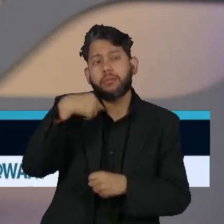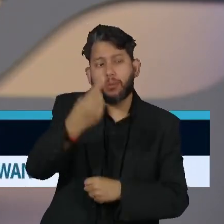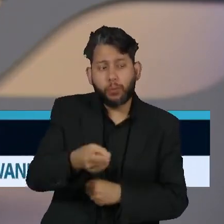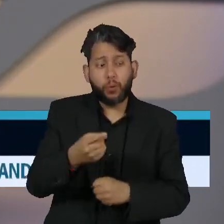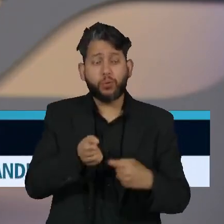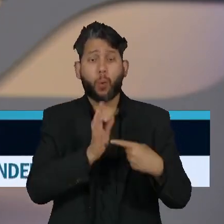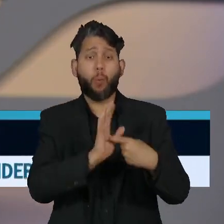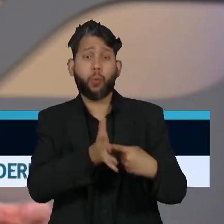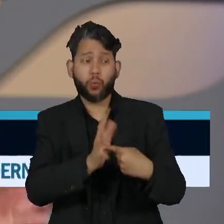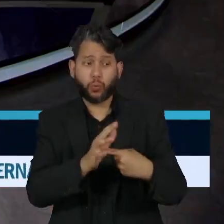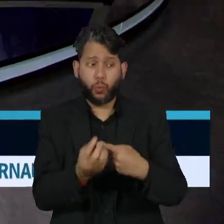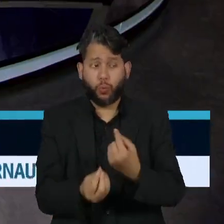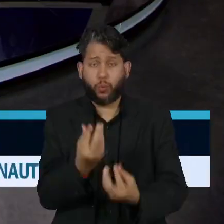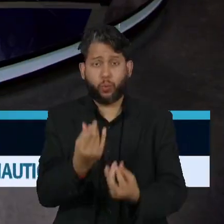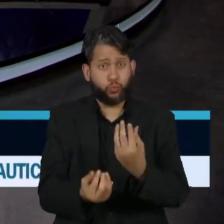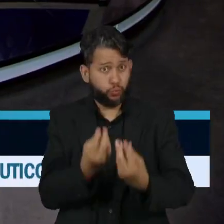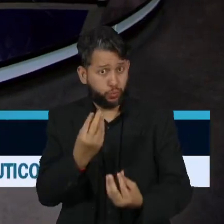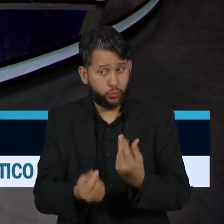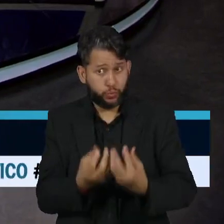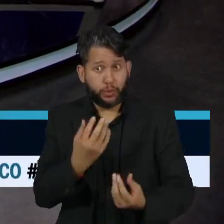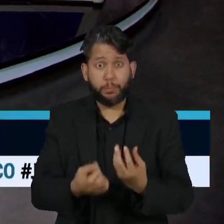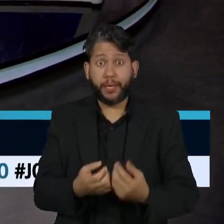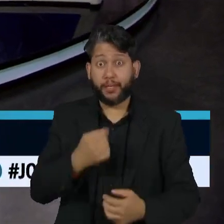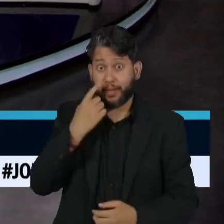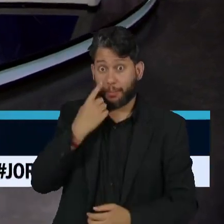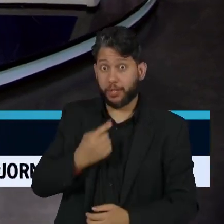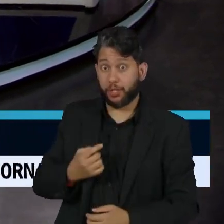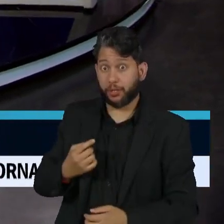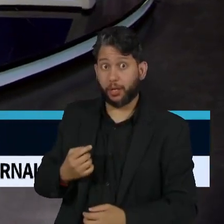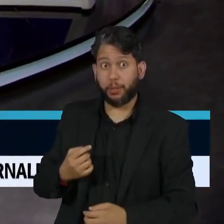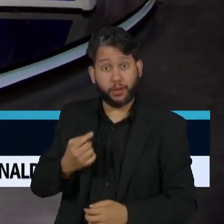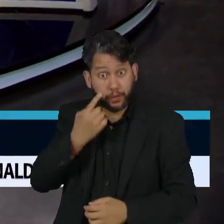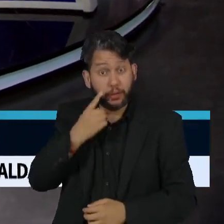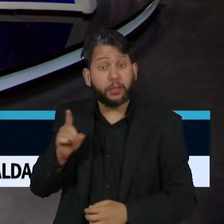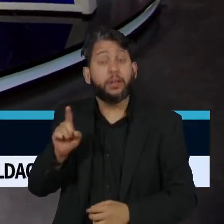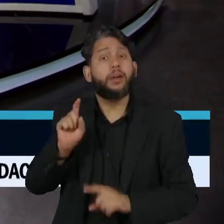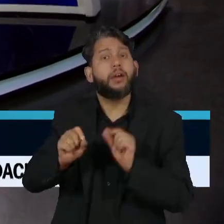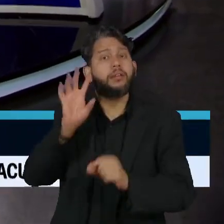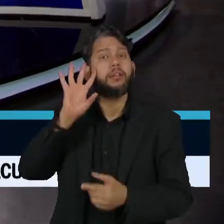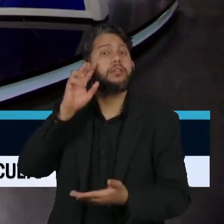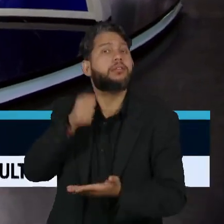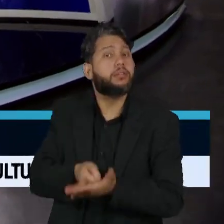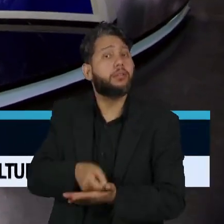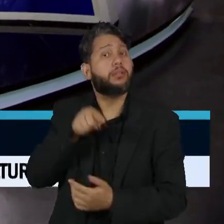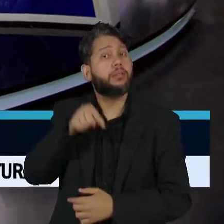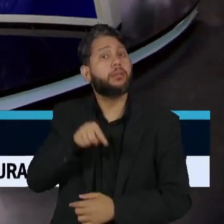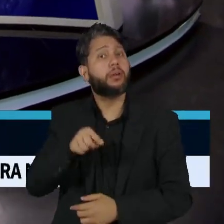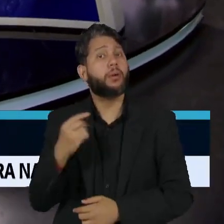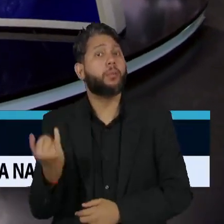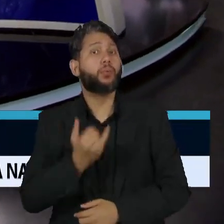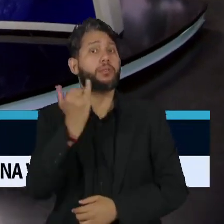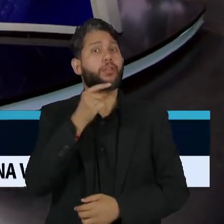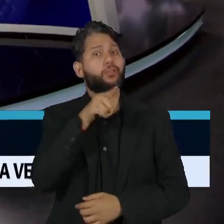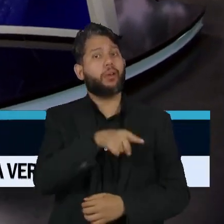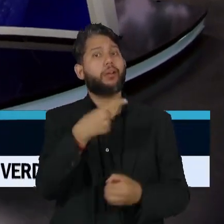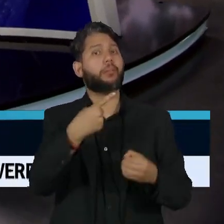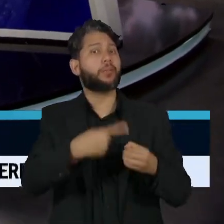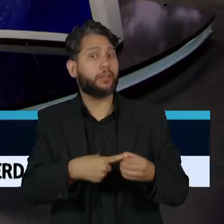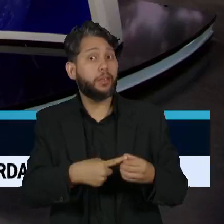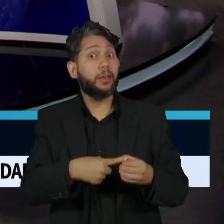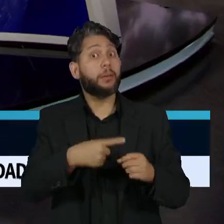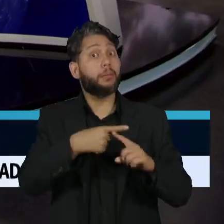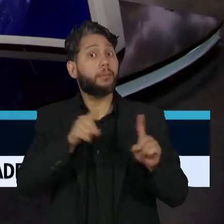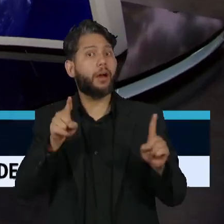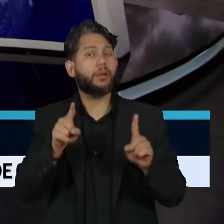motor a combustão. Então, eu acho que essa decisão é importante, mas eu acho que a gente deveria colocar num contexto